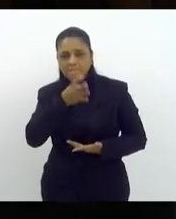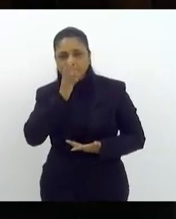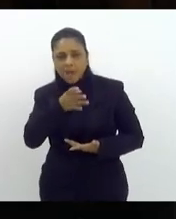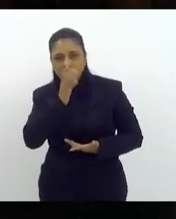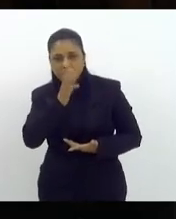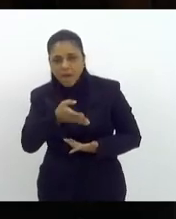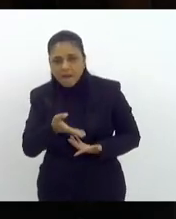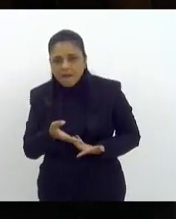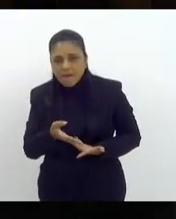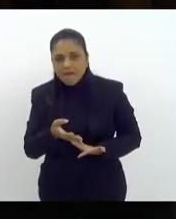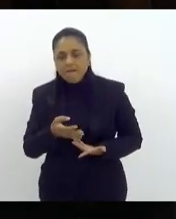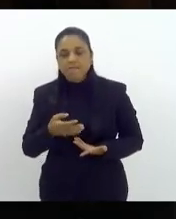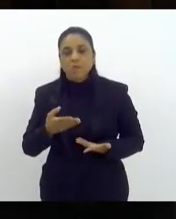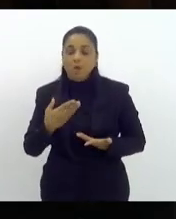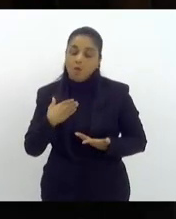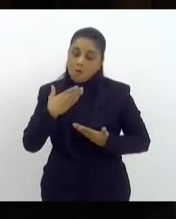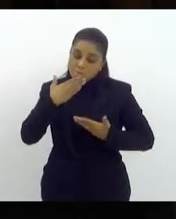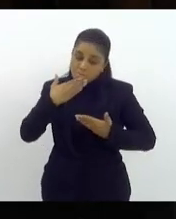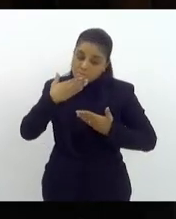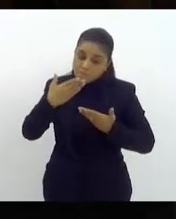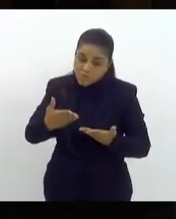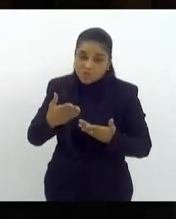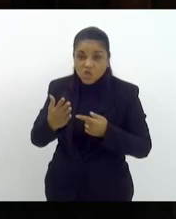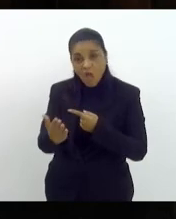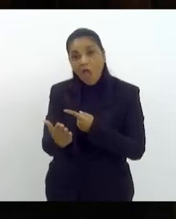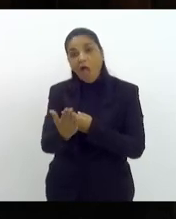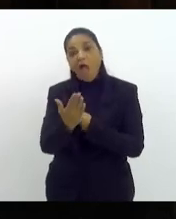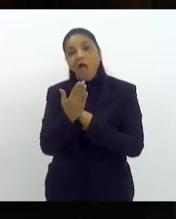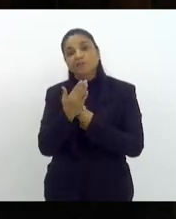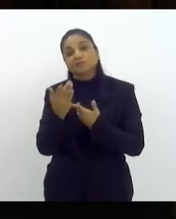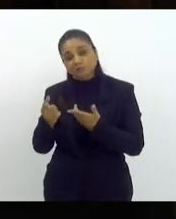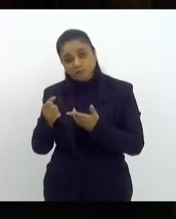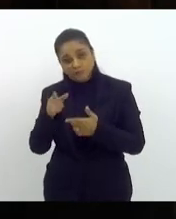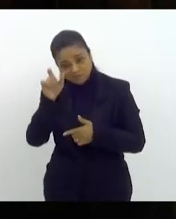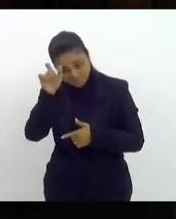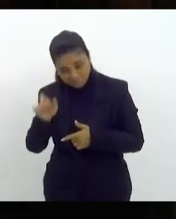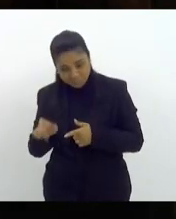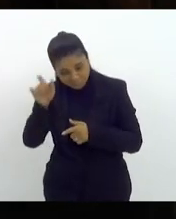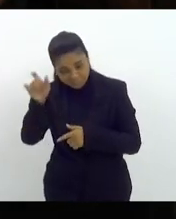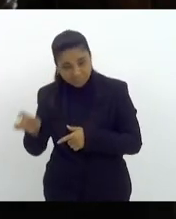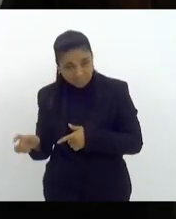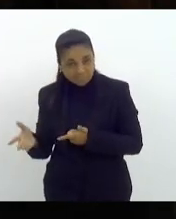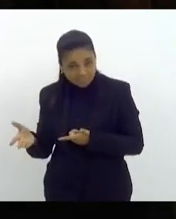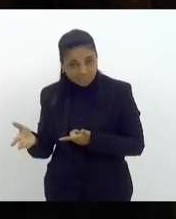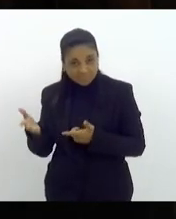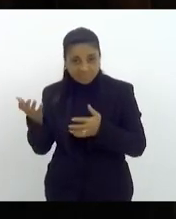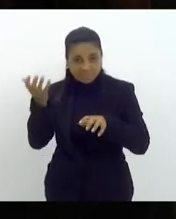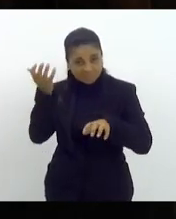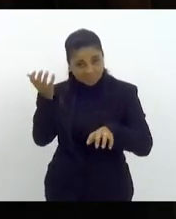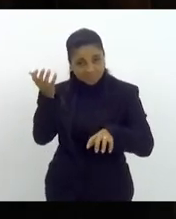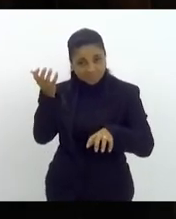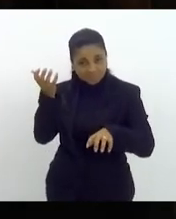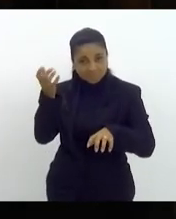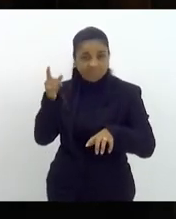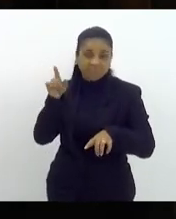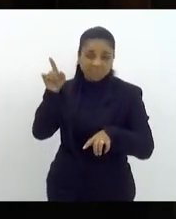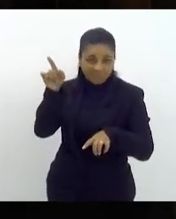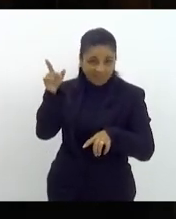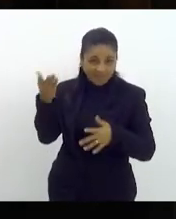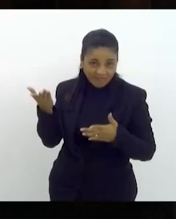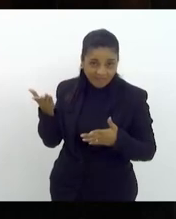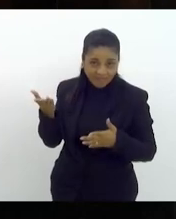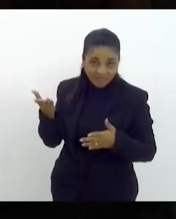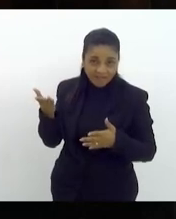aqui agora pedir ajuda desses isentões Diferentemente do que a gente vê as pessoas querendo